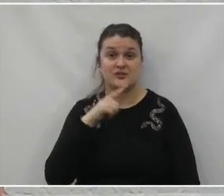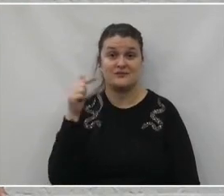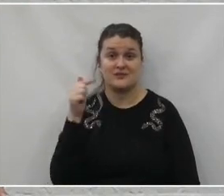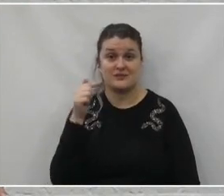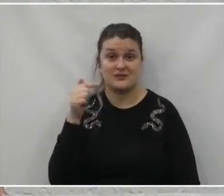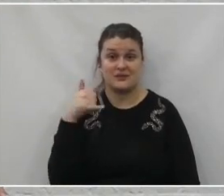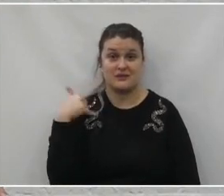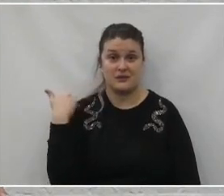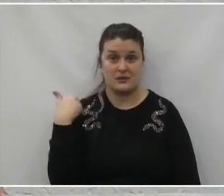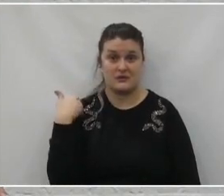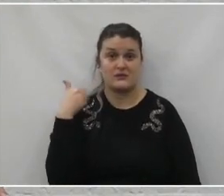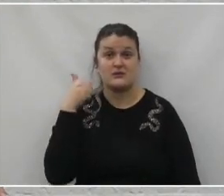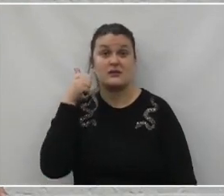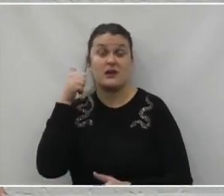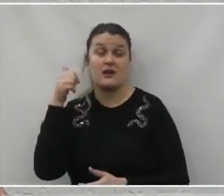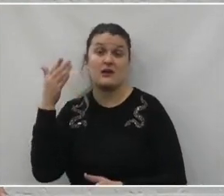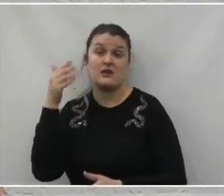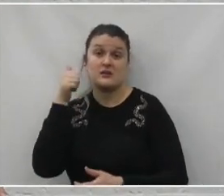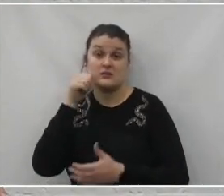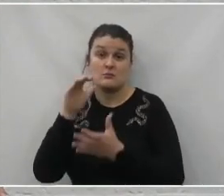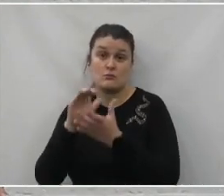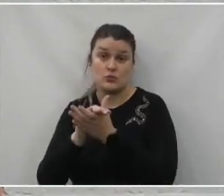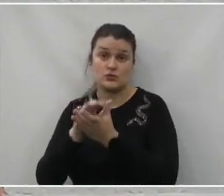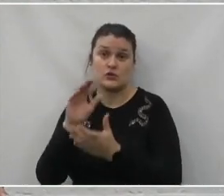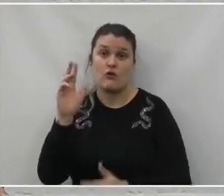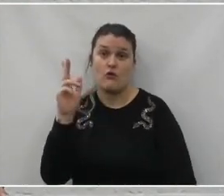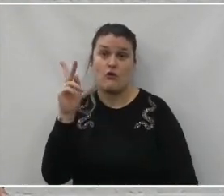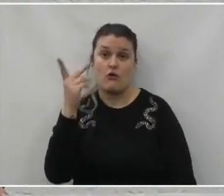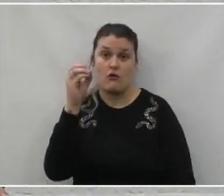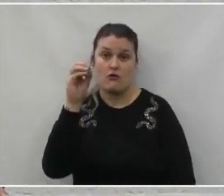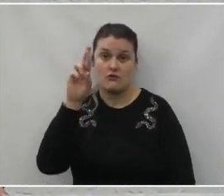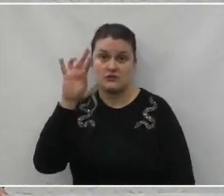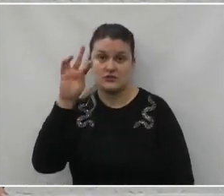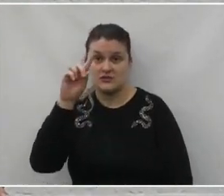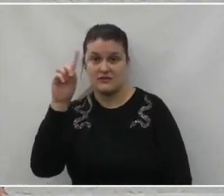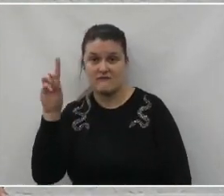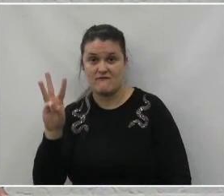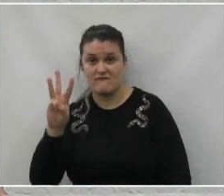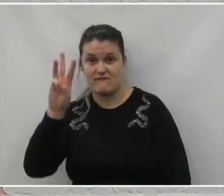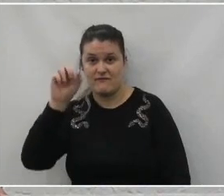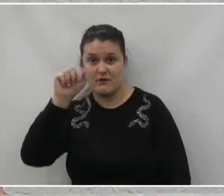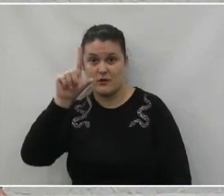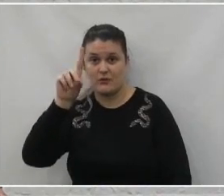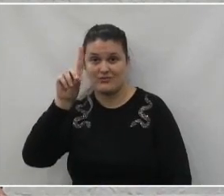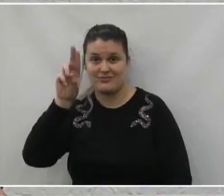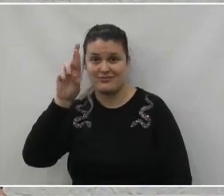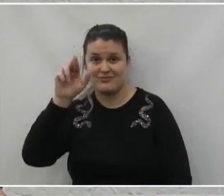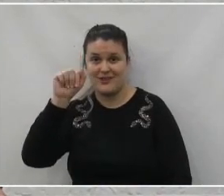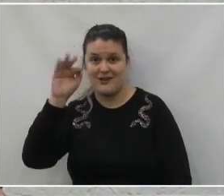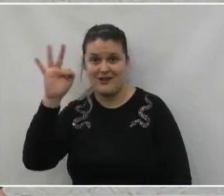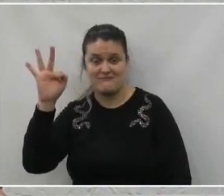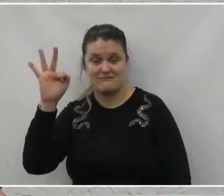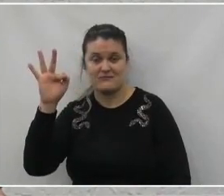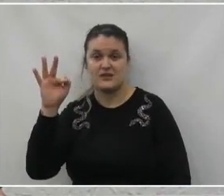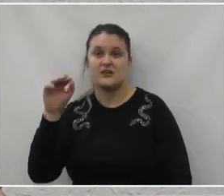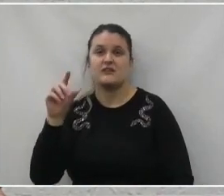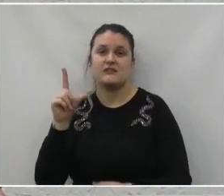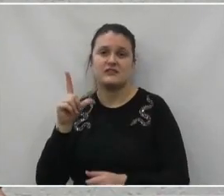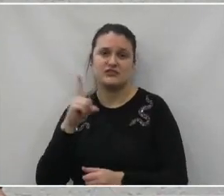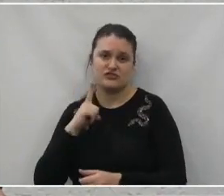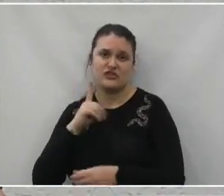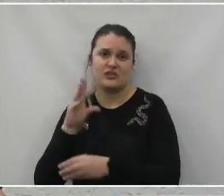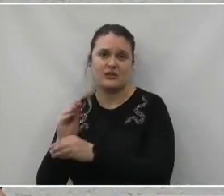do empresário Horst Valdraff, da comercial Bandeirante. Ela realizava tratamento e não resistiu às complicações de